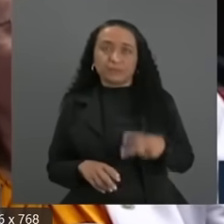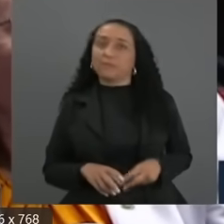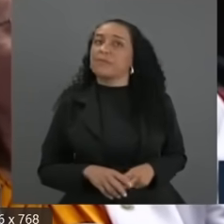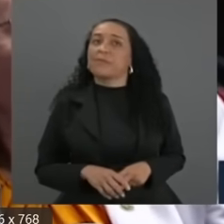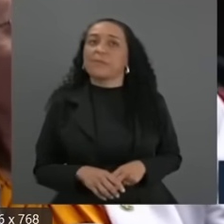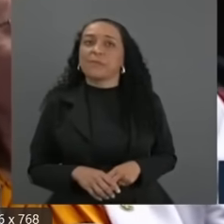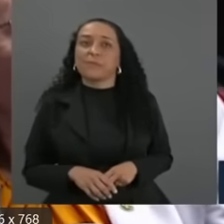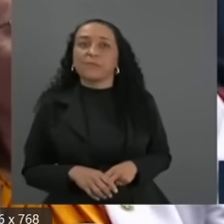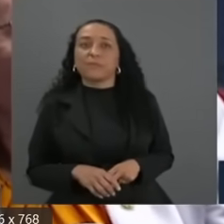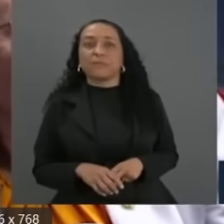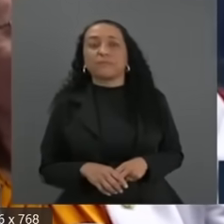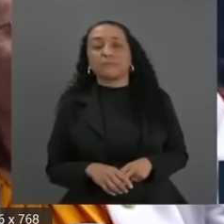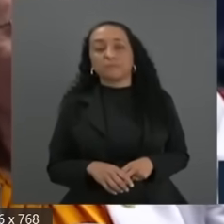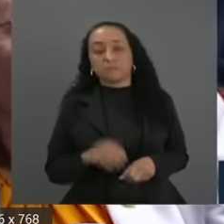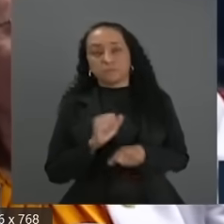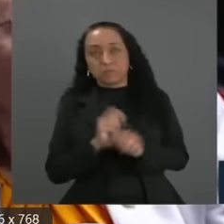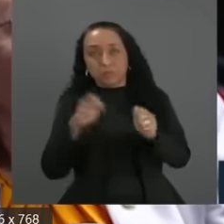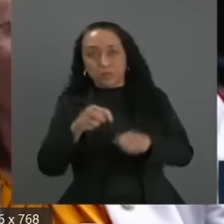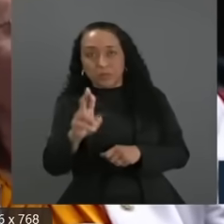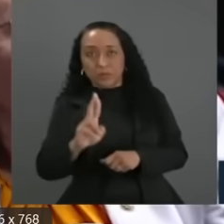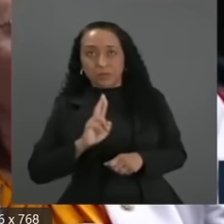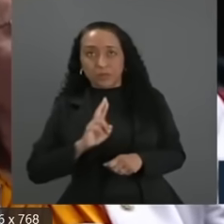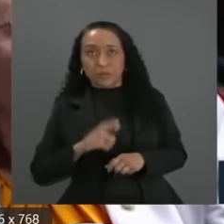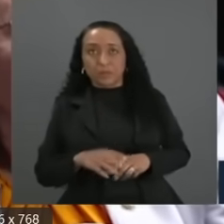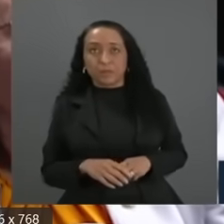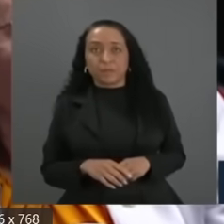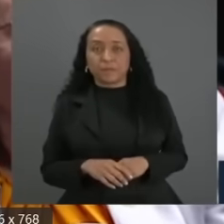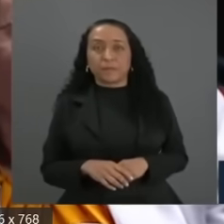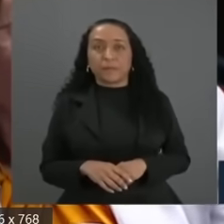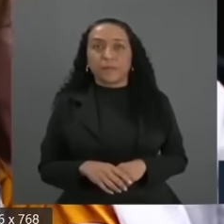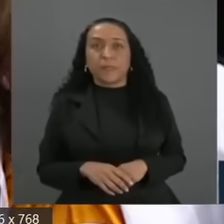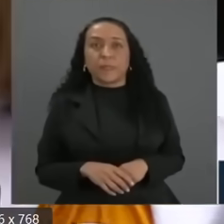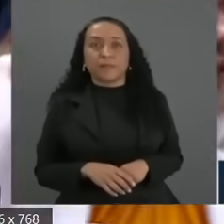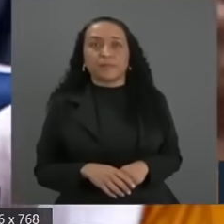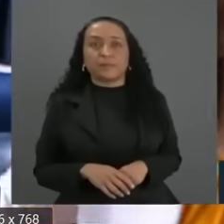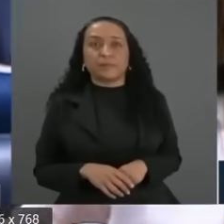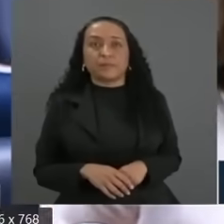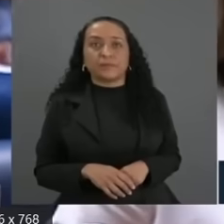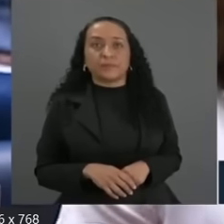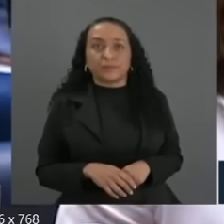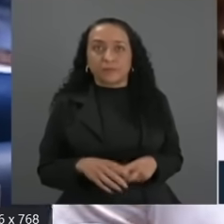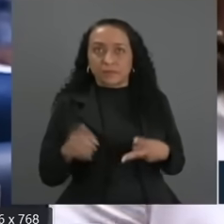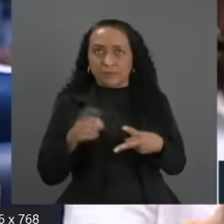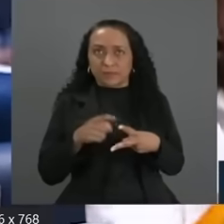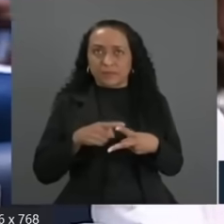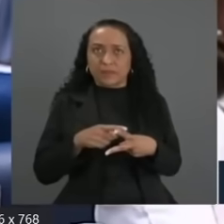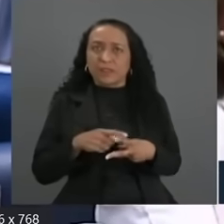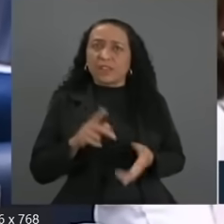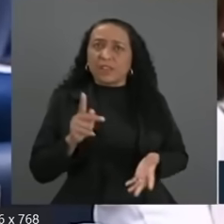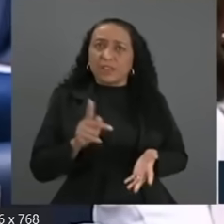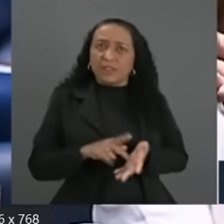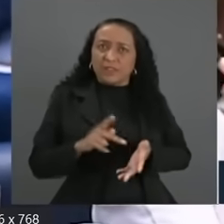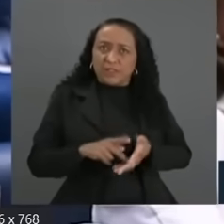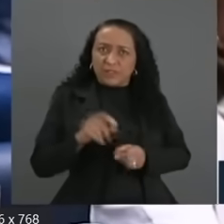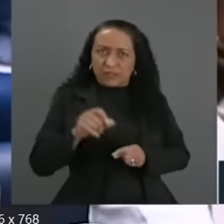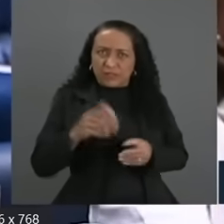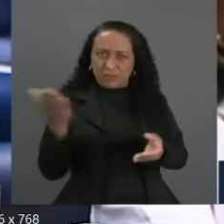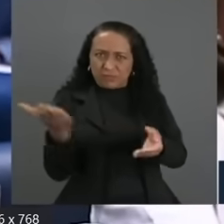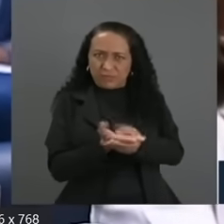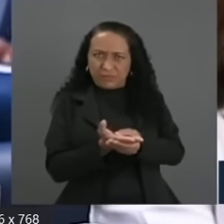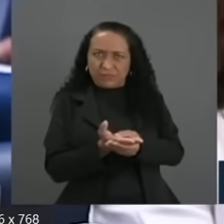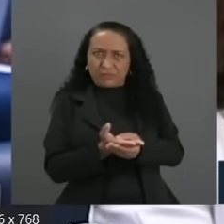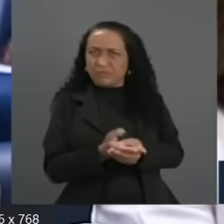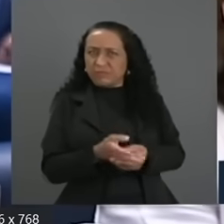gostaria que Vossa Excelência pudesse me responder logo após a nossa fala. Primeiro, se de fato Vossa Excelência impetrou alguma ação no